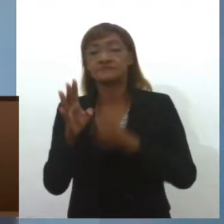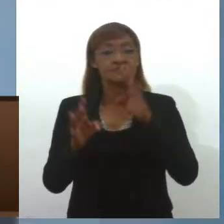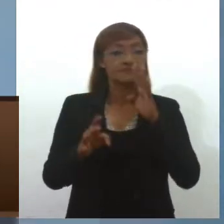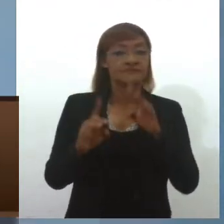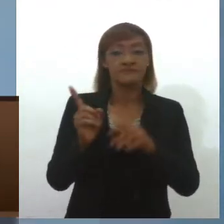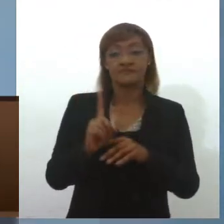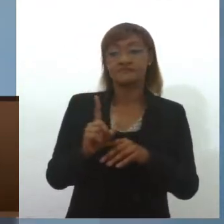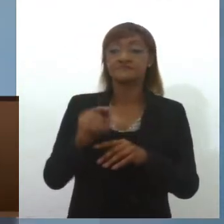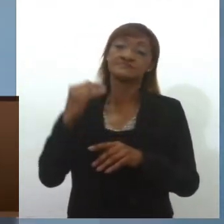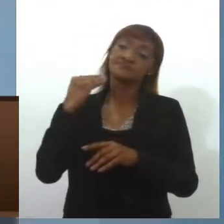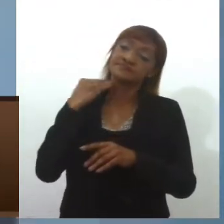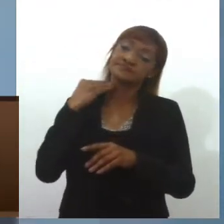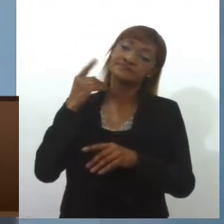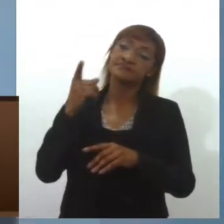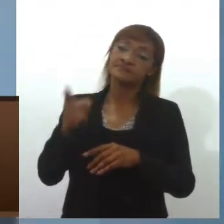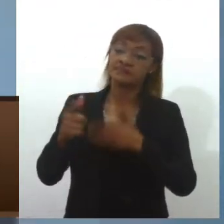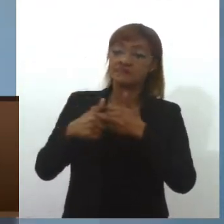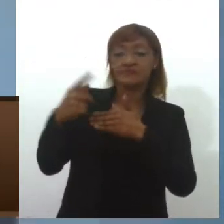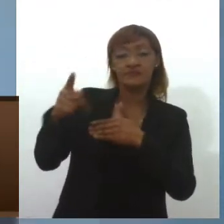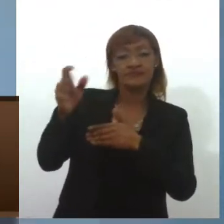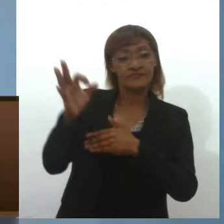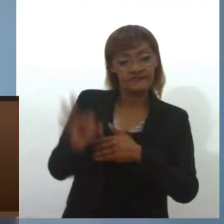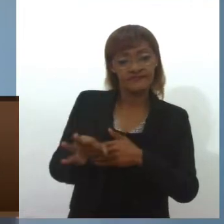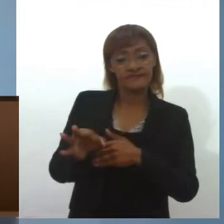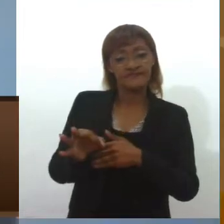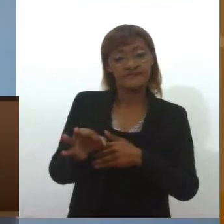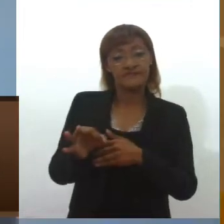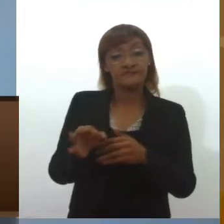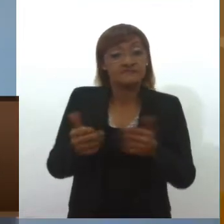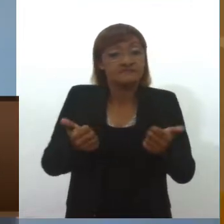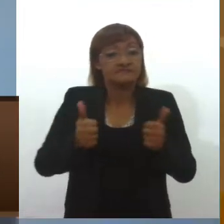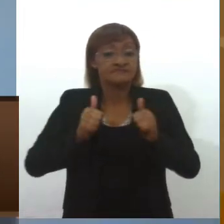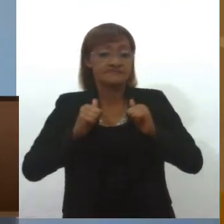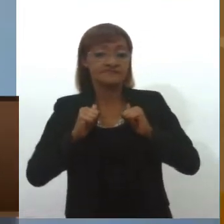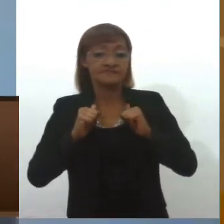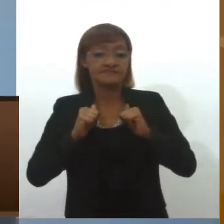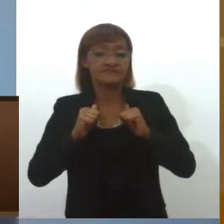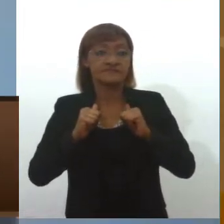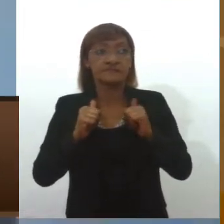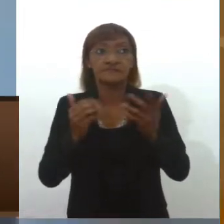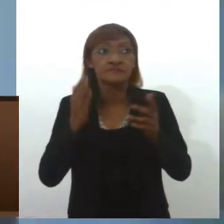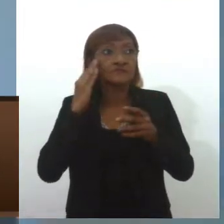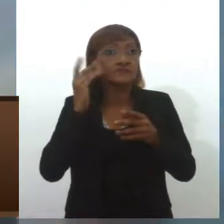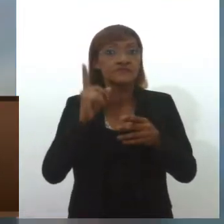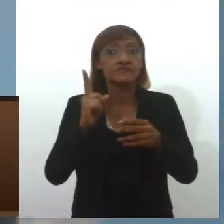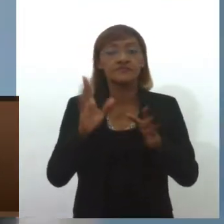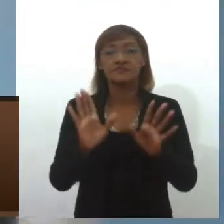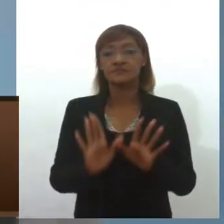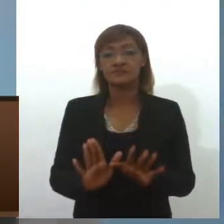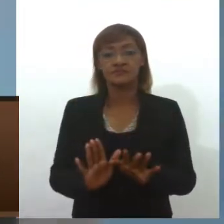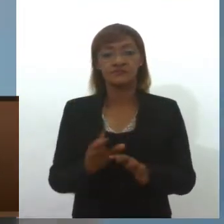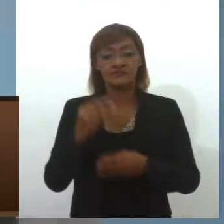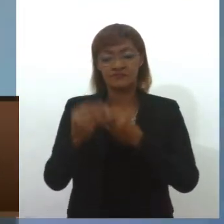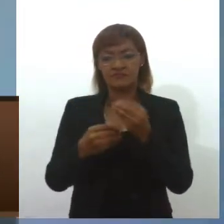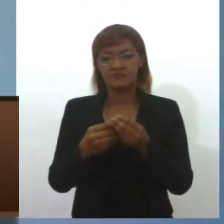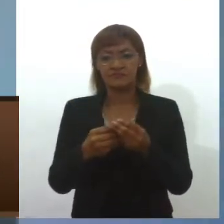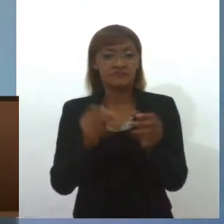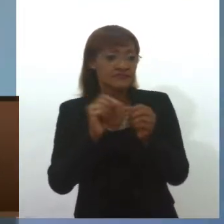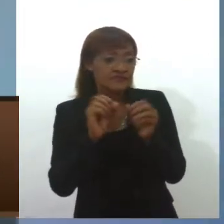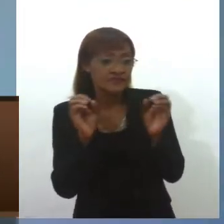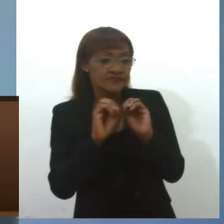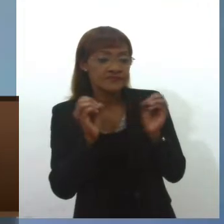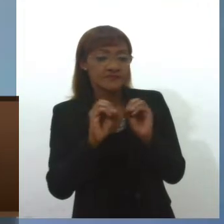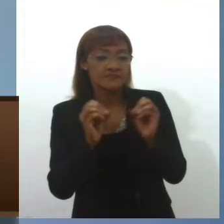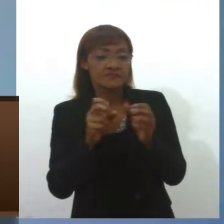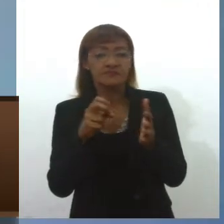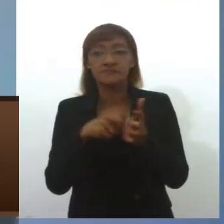Central faz o que ele tem que fazer. Está de mãos atadas, se a gente parar para pensar. Não fazer nada poderia ser visto pelo mercado interno e